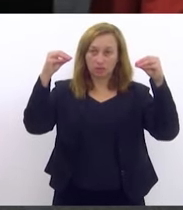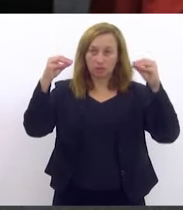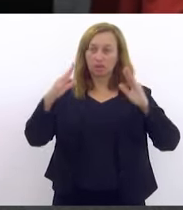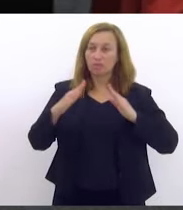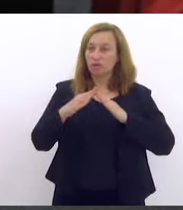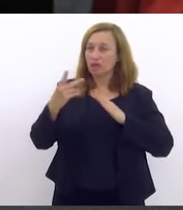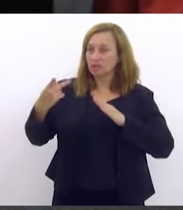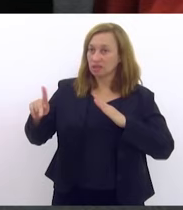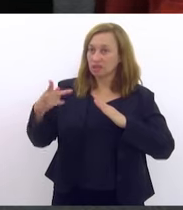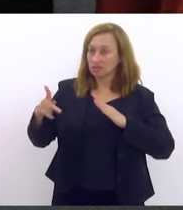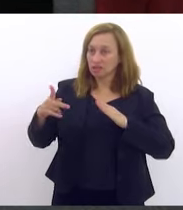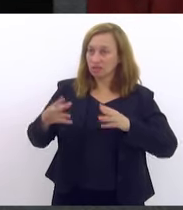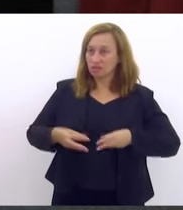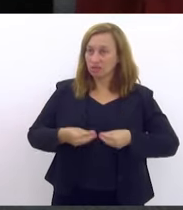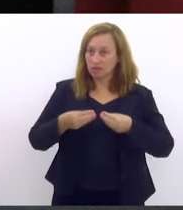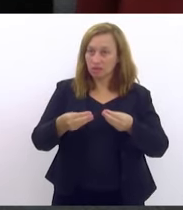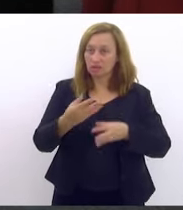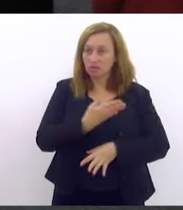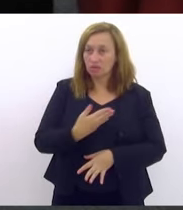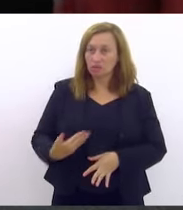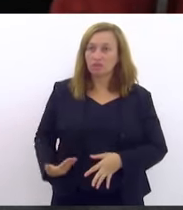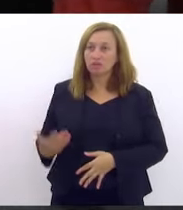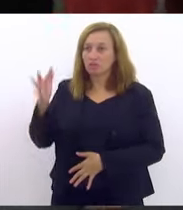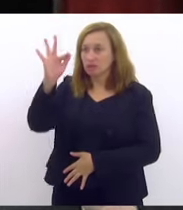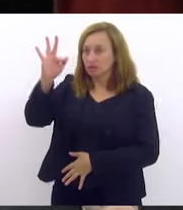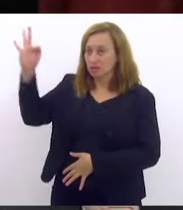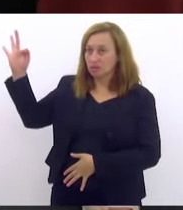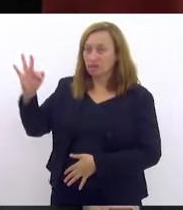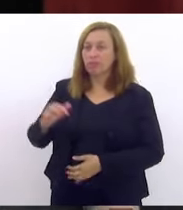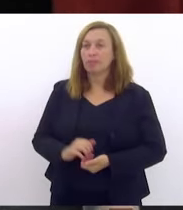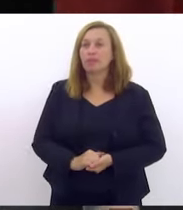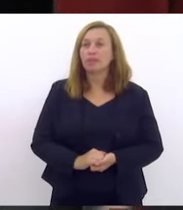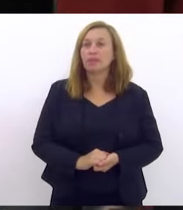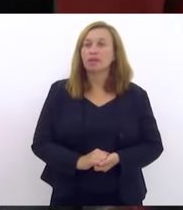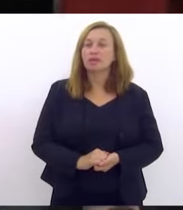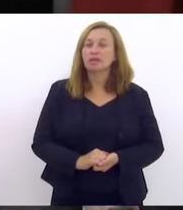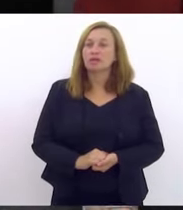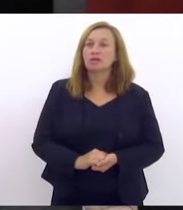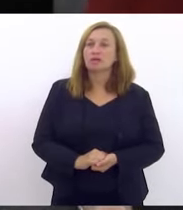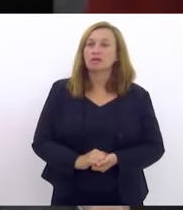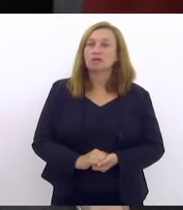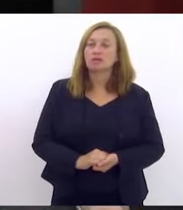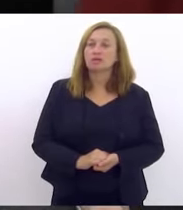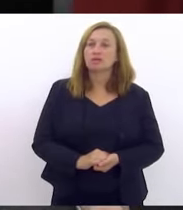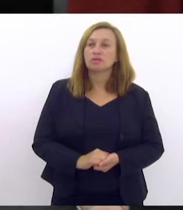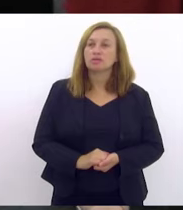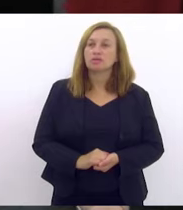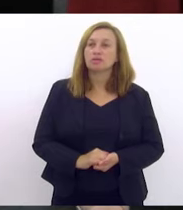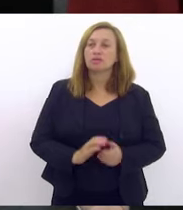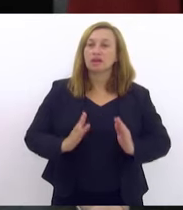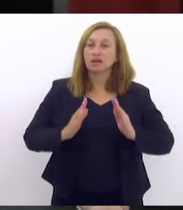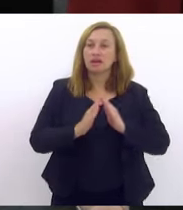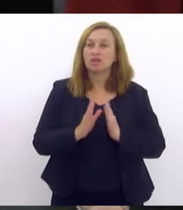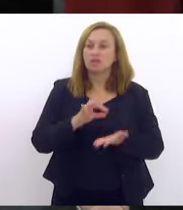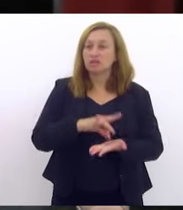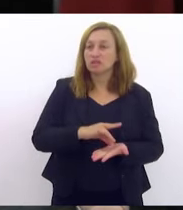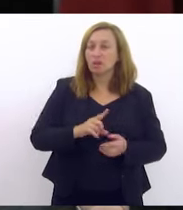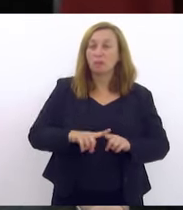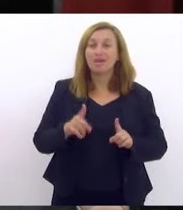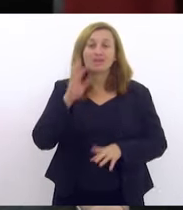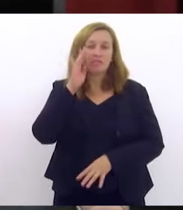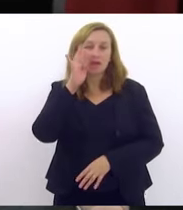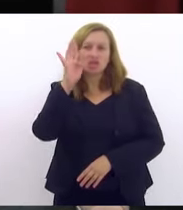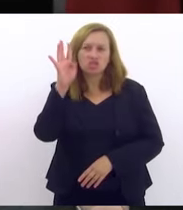oficial, foi cedido pelo governo federal com a condicionante de ser a residência oficial. Agora,